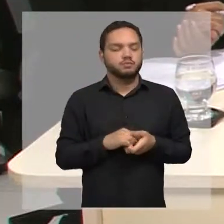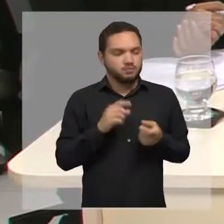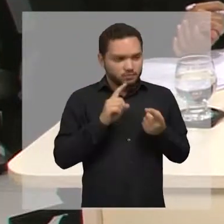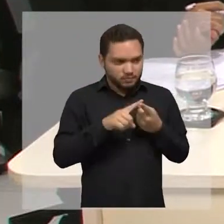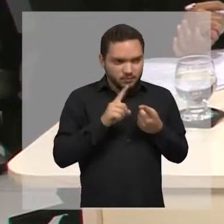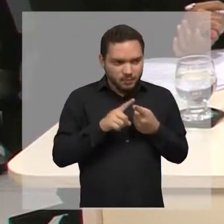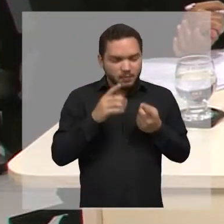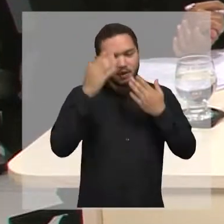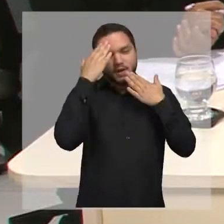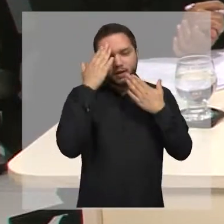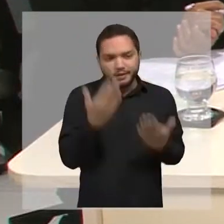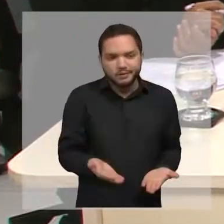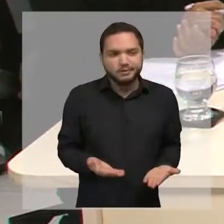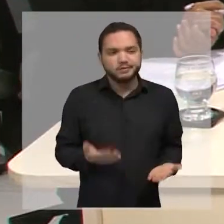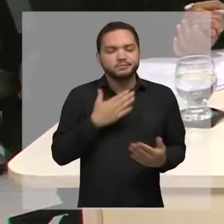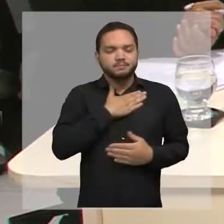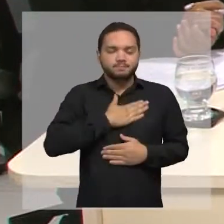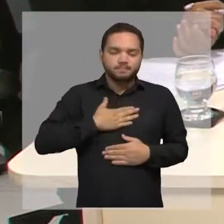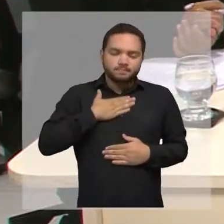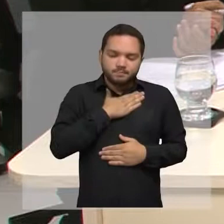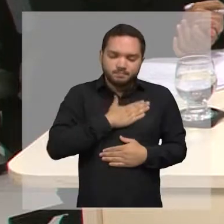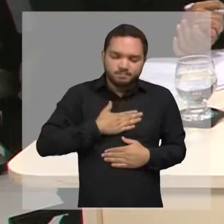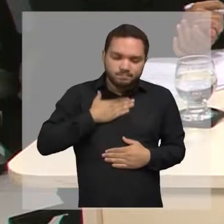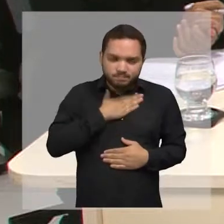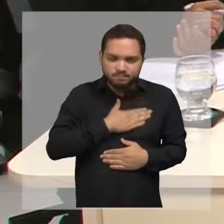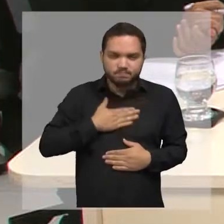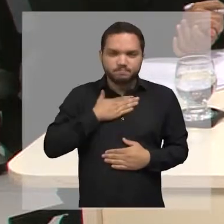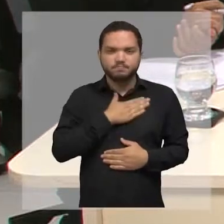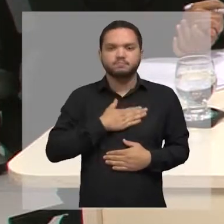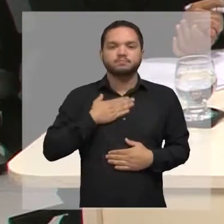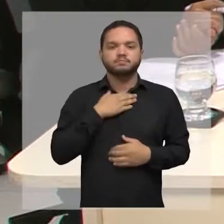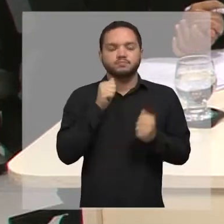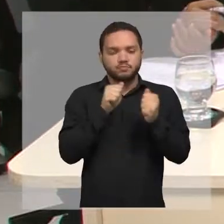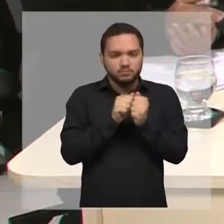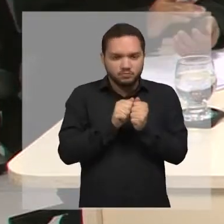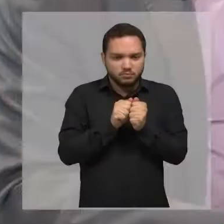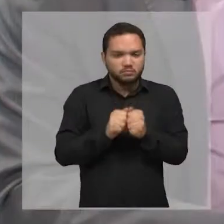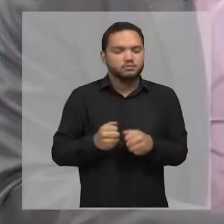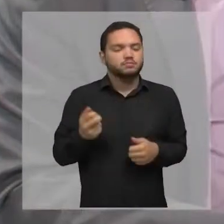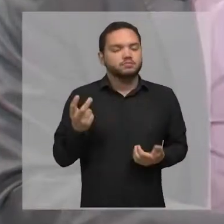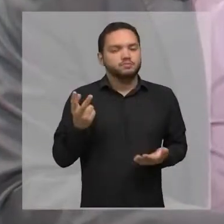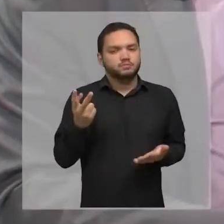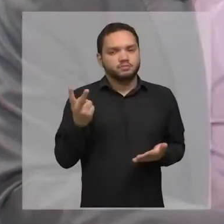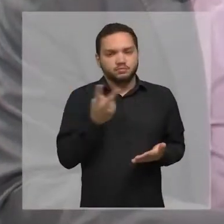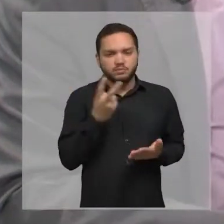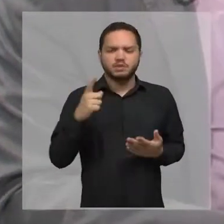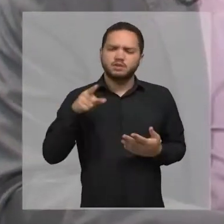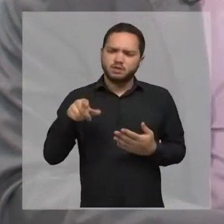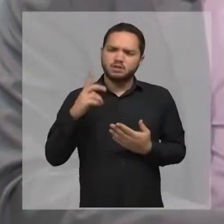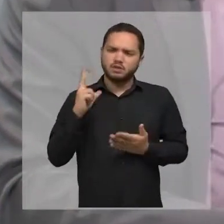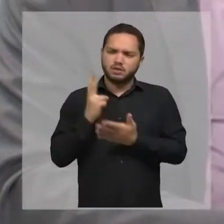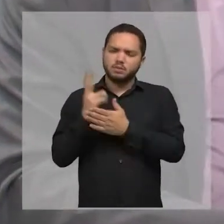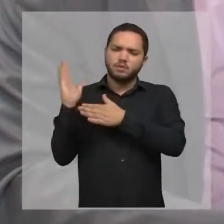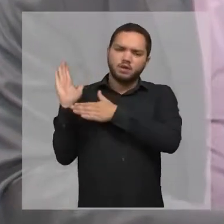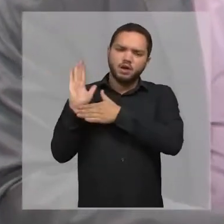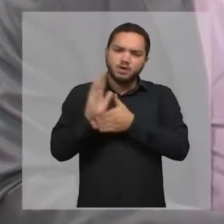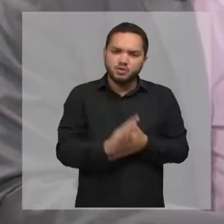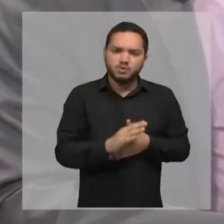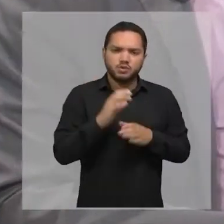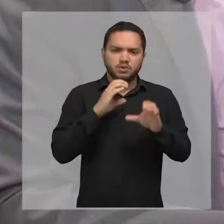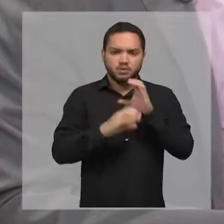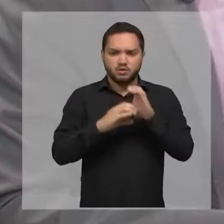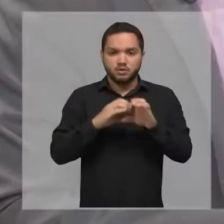programa Pela Ordem. Eu agradeço aos amigos, foi uma honra estar ao lado dessas pessoas que contribuem muito para a comunicação em